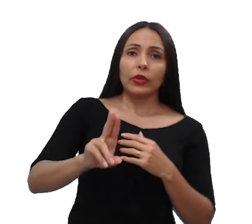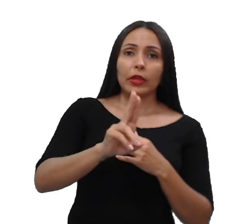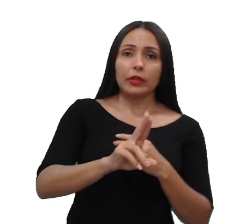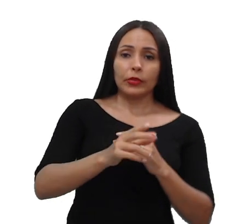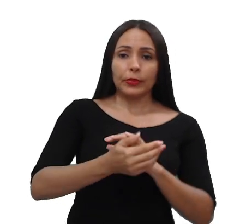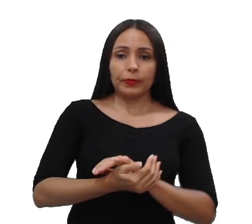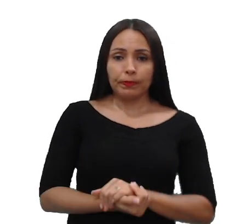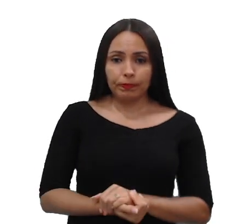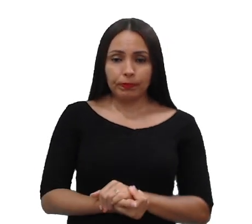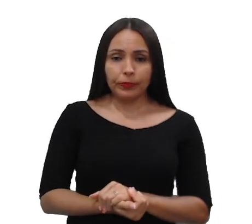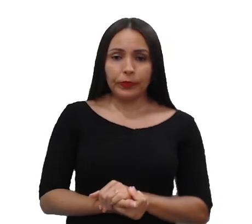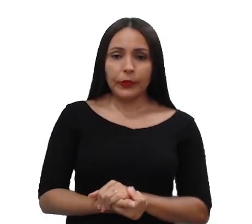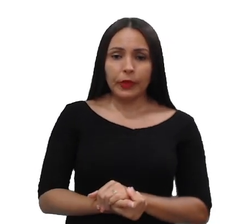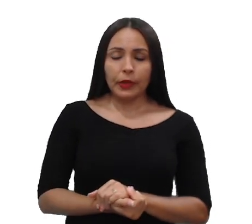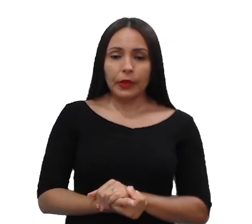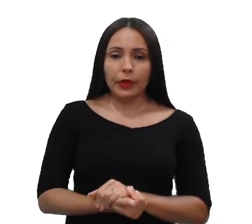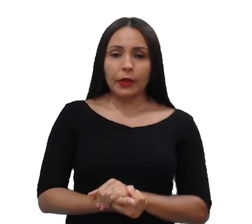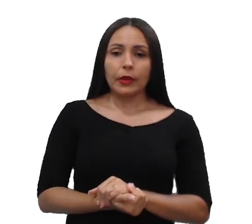pregnância.